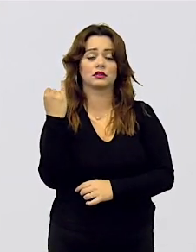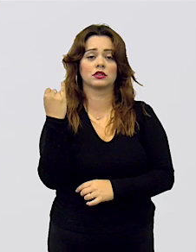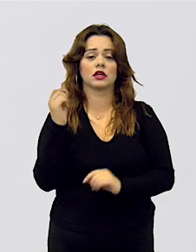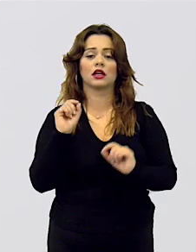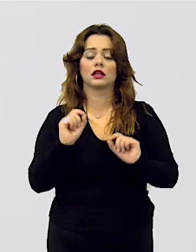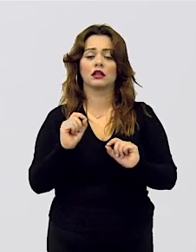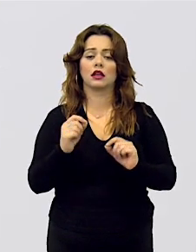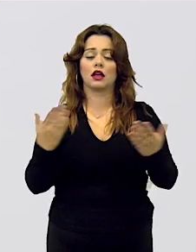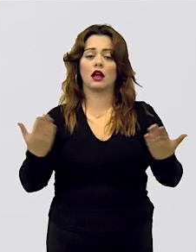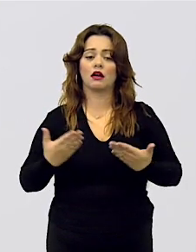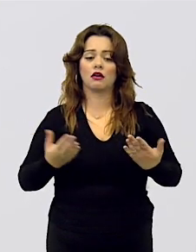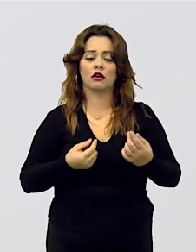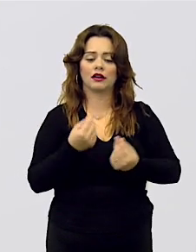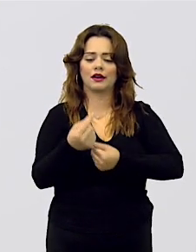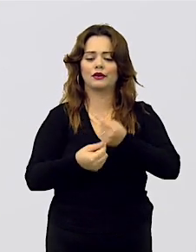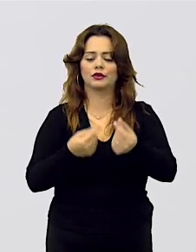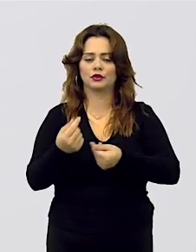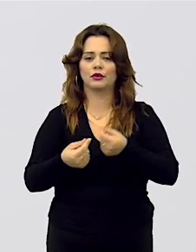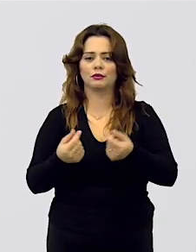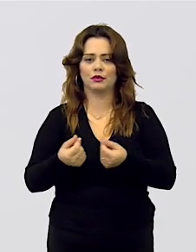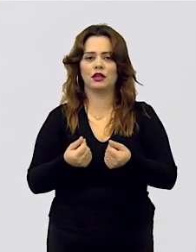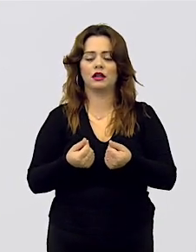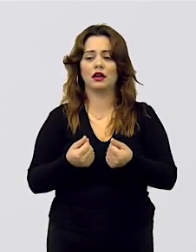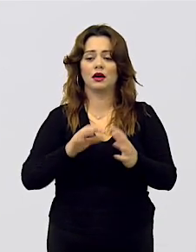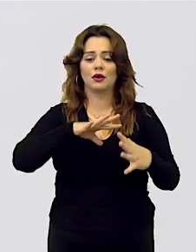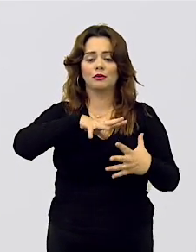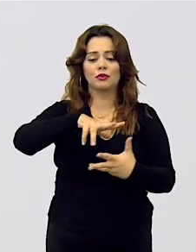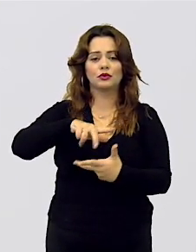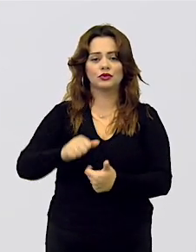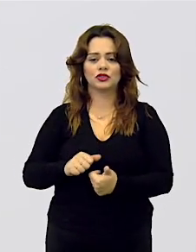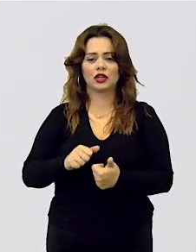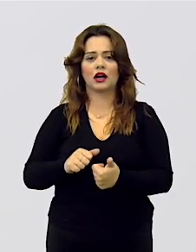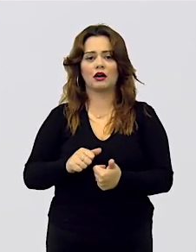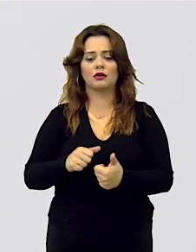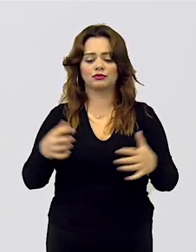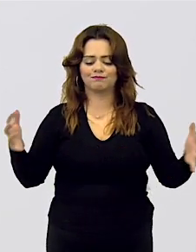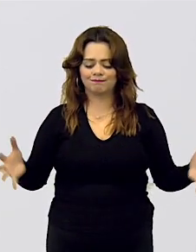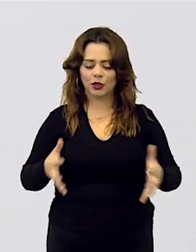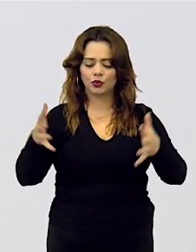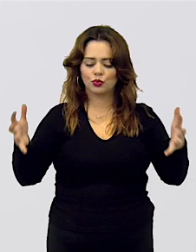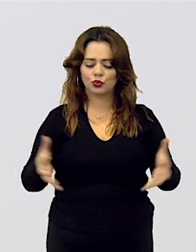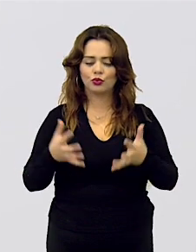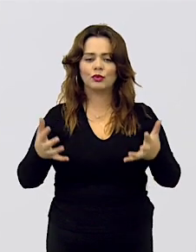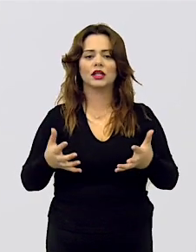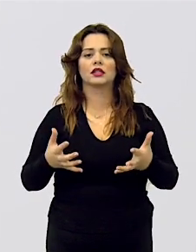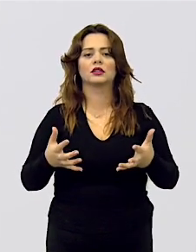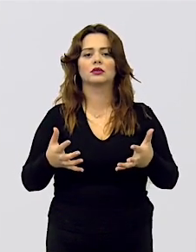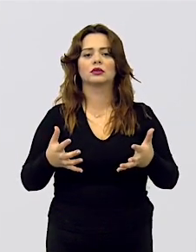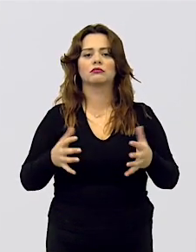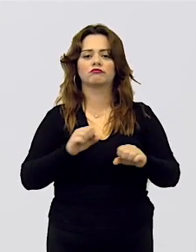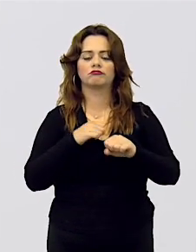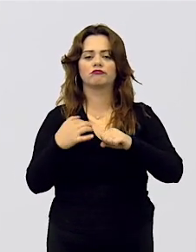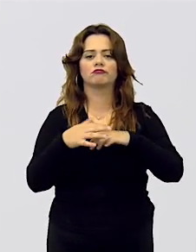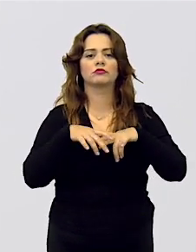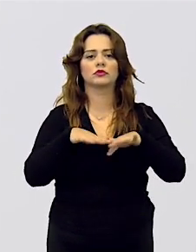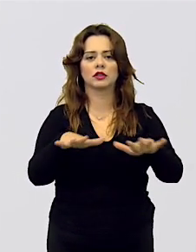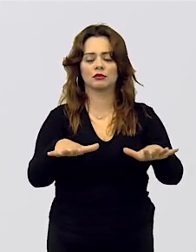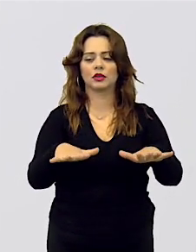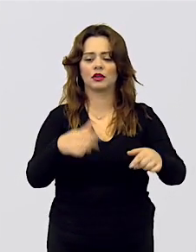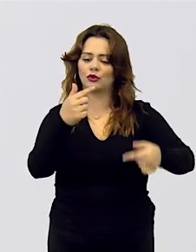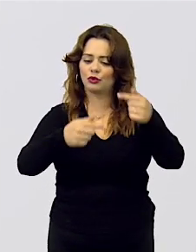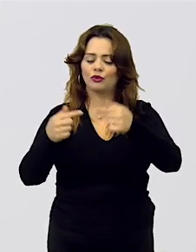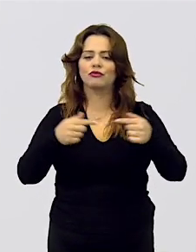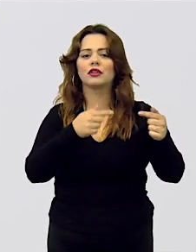momento em economia mundial se recupera da e ainda sofre os reflexos das sanções econômicas e do conflito